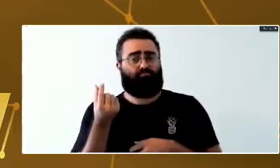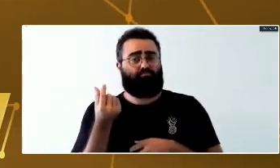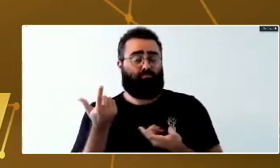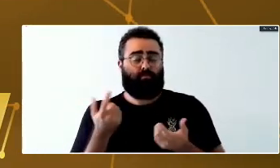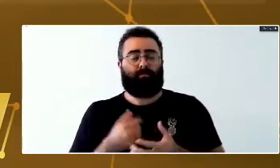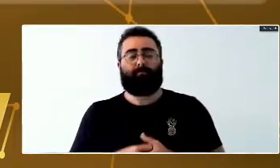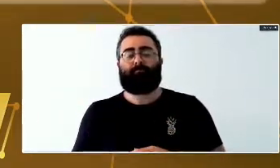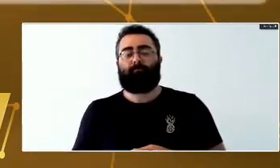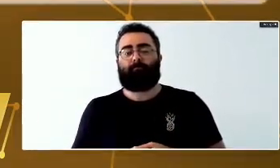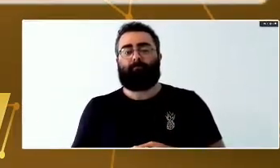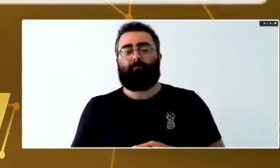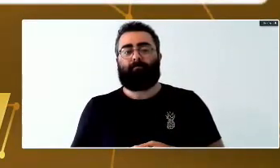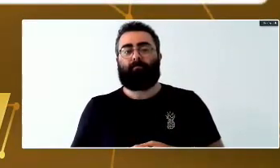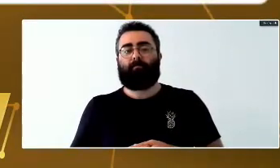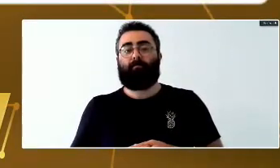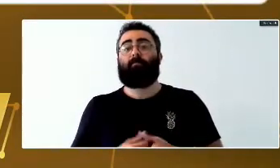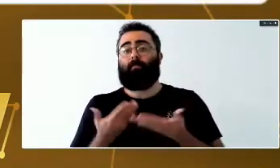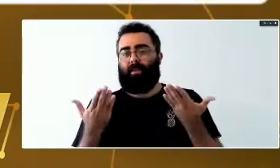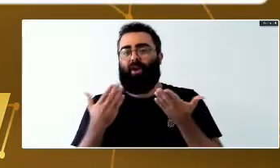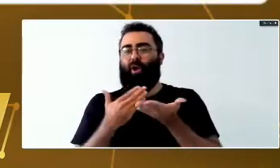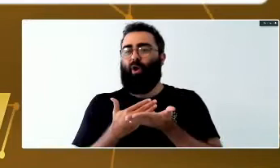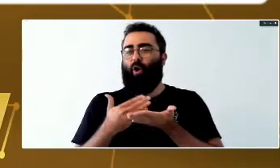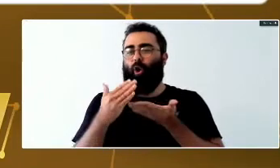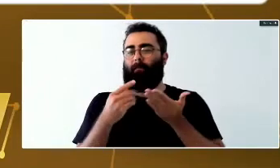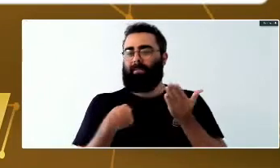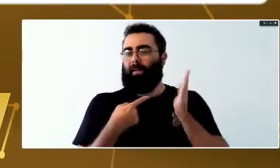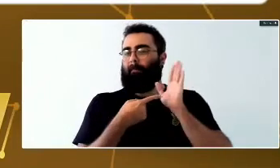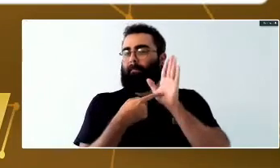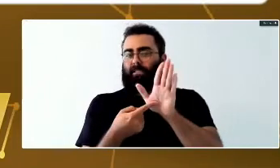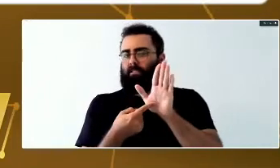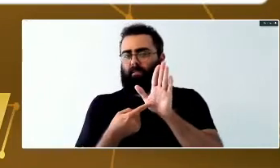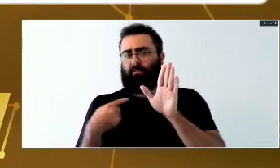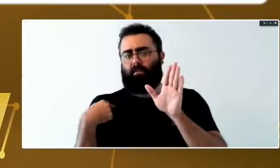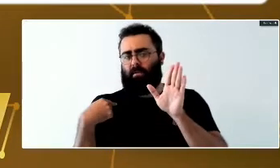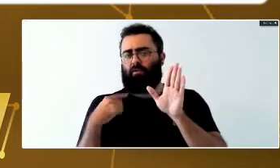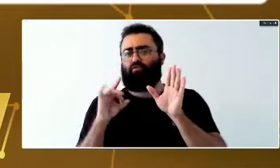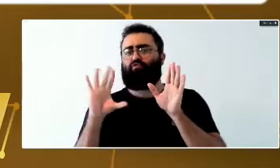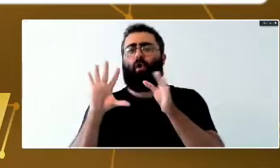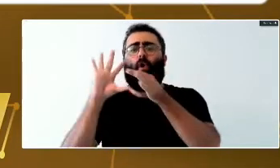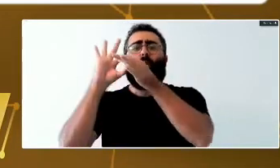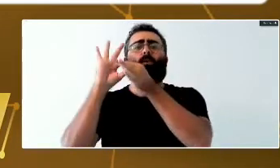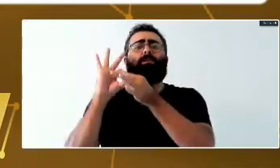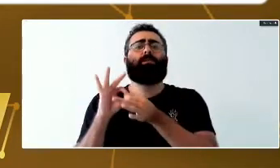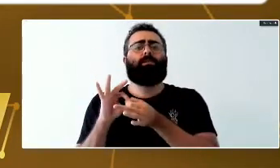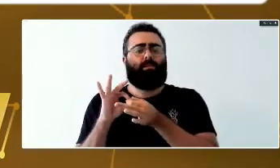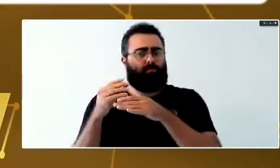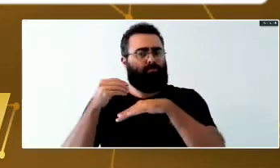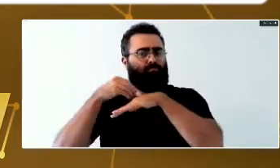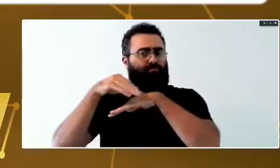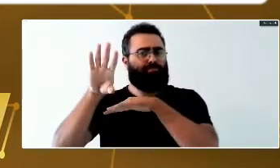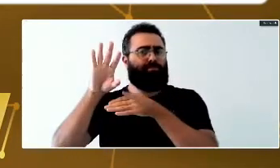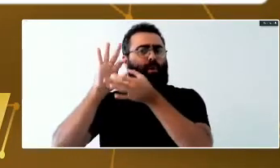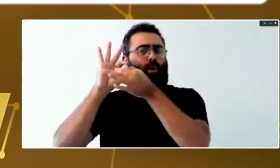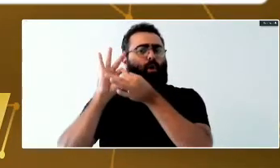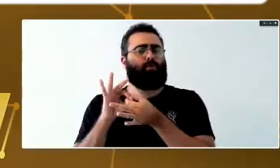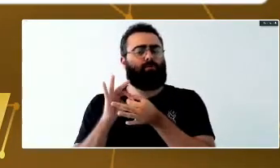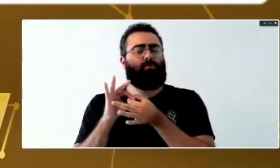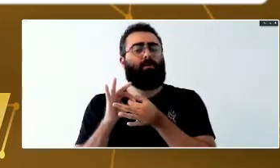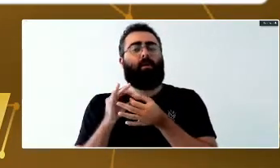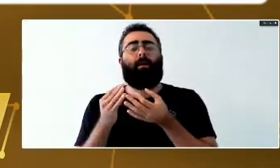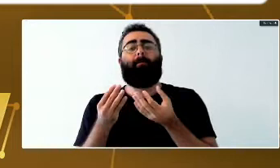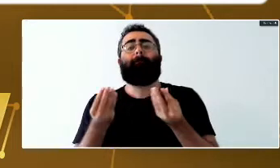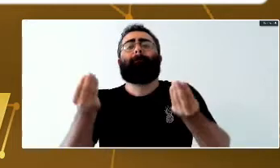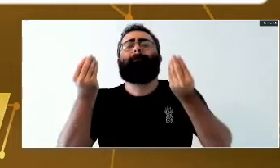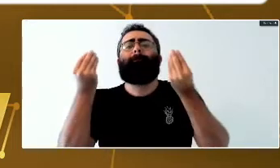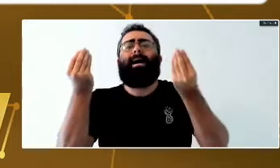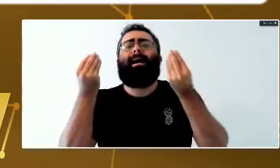para iniciar essa apresentação, eu gostaria de fazer uma contextualização do que seria o uso da informação geográfica